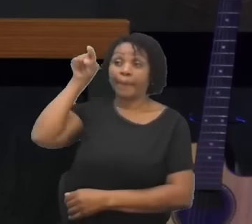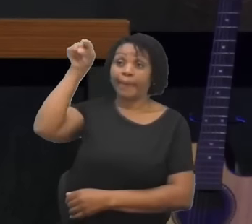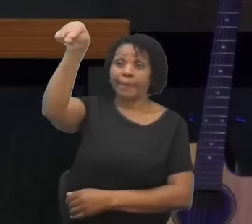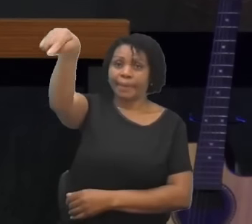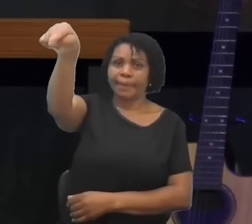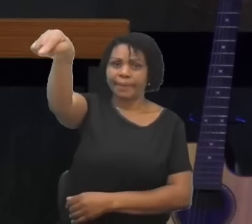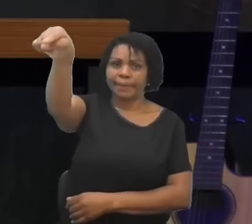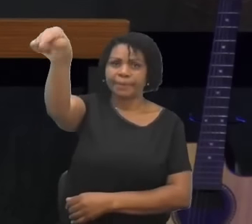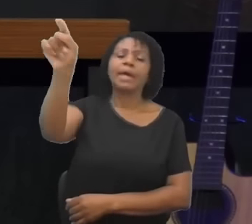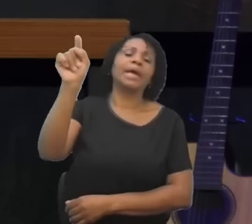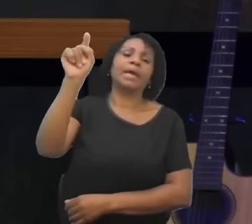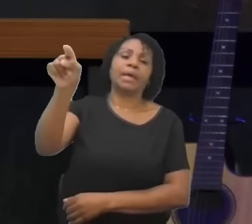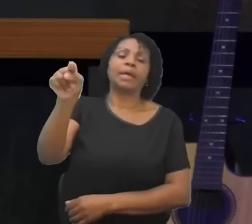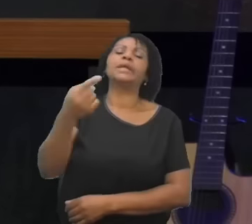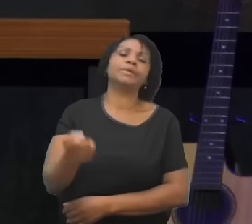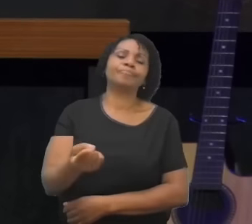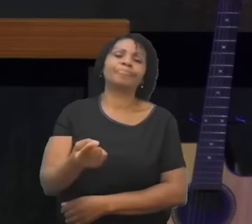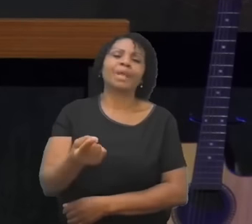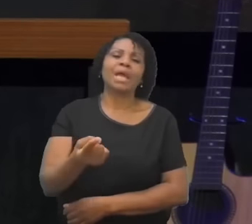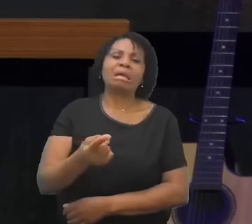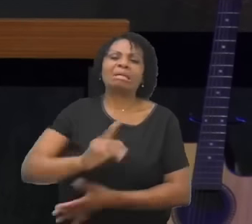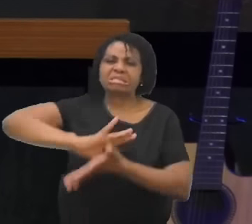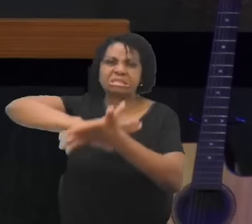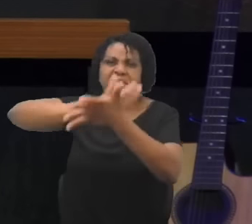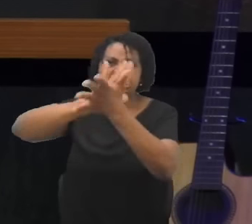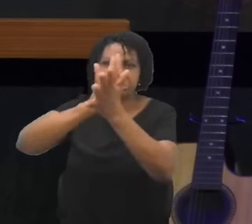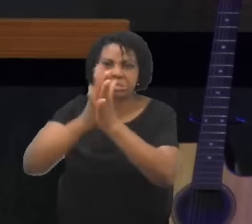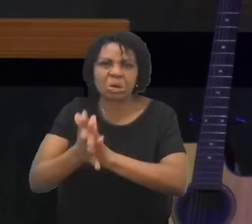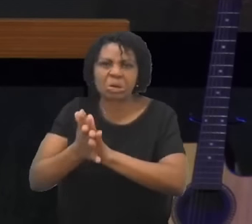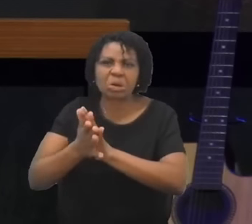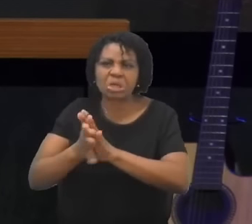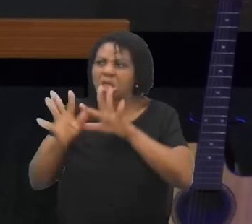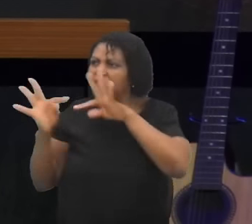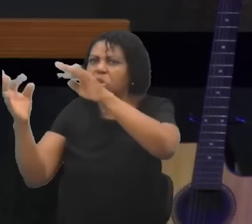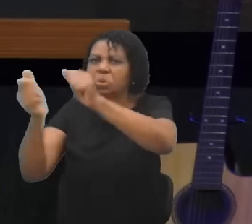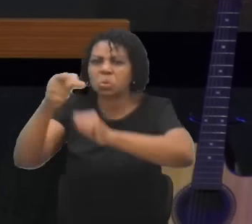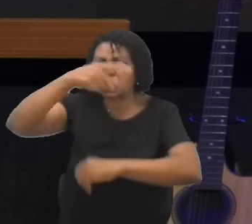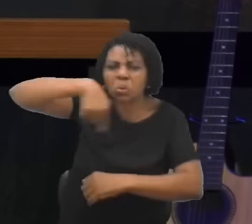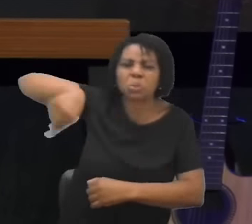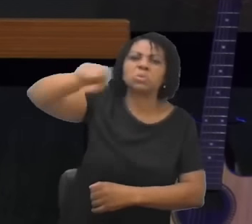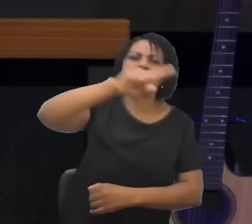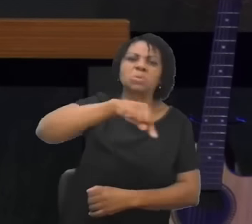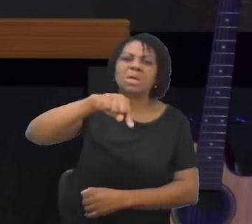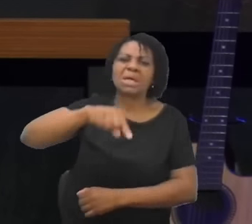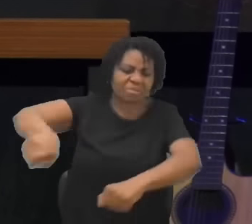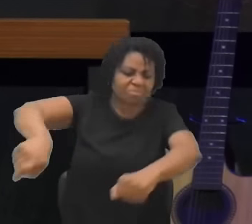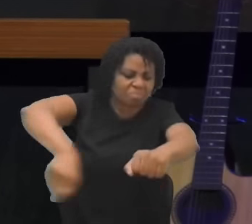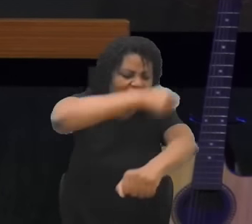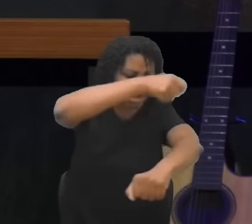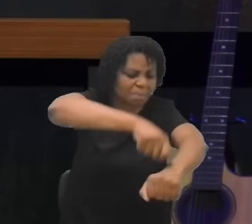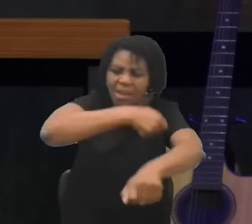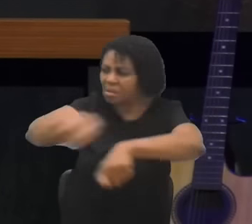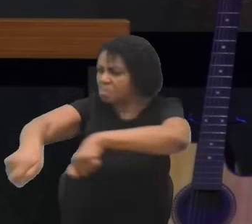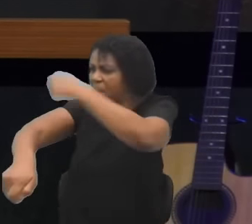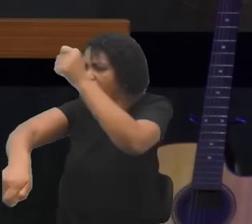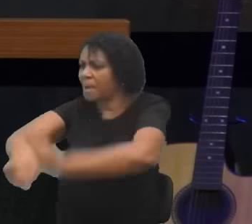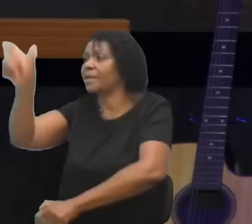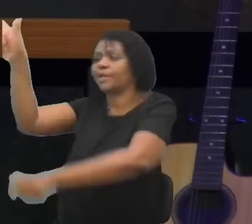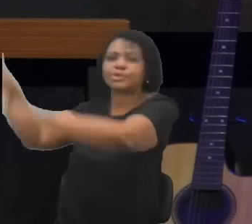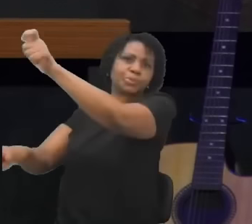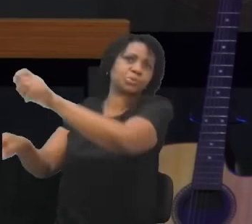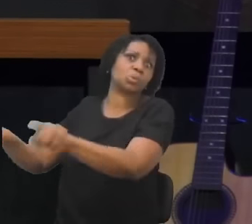olha, ele se destrói e destrói a todo mundo. Ele se fere e fere a